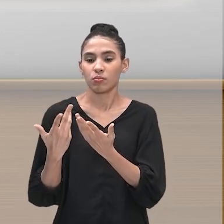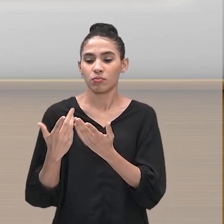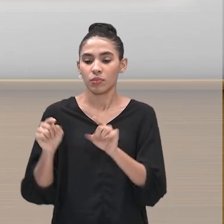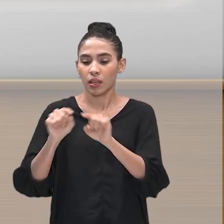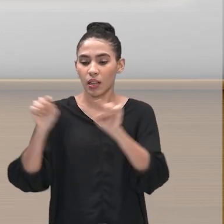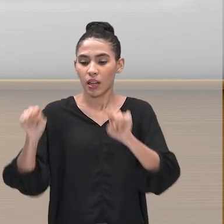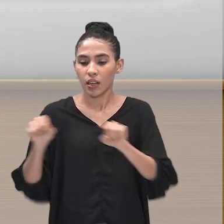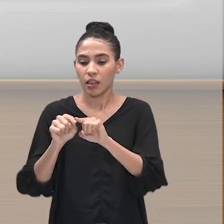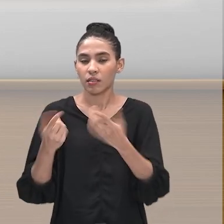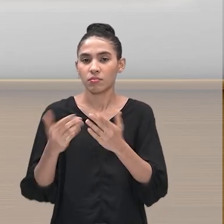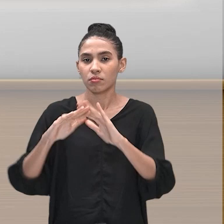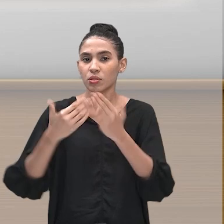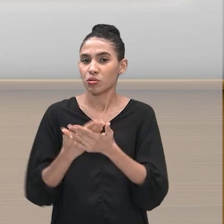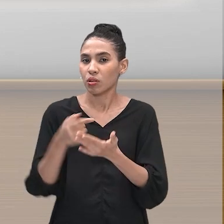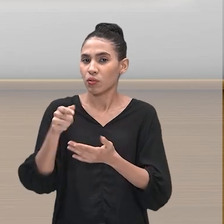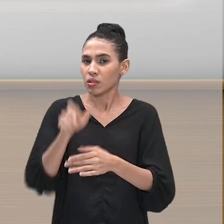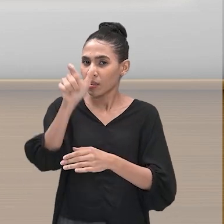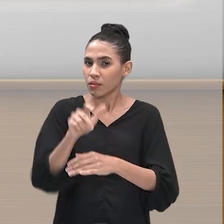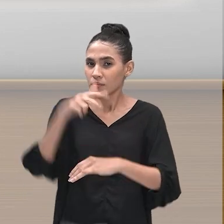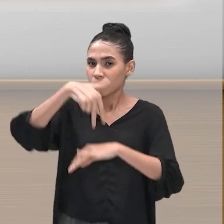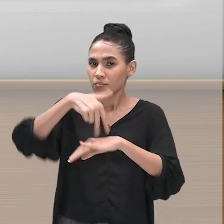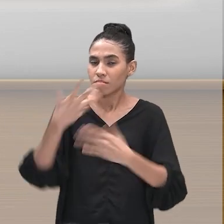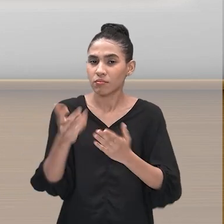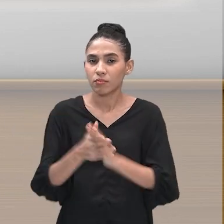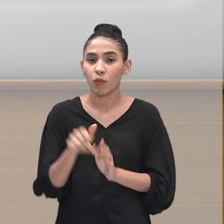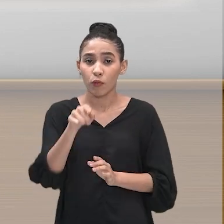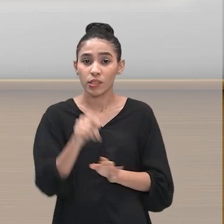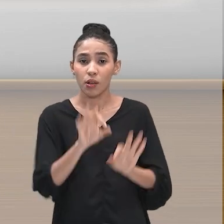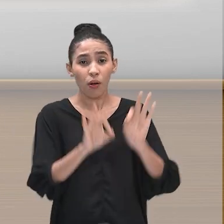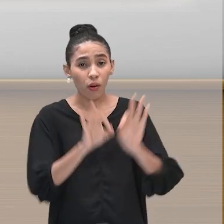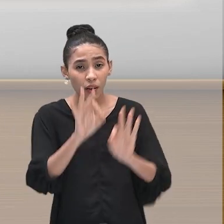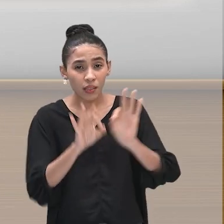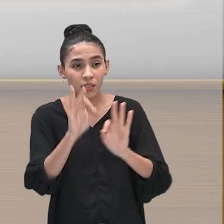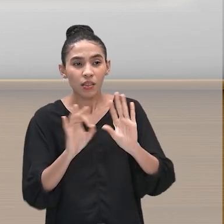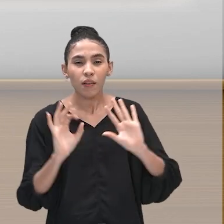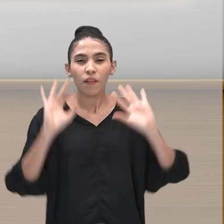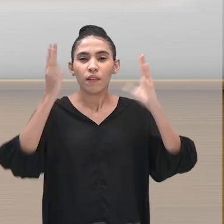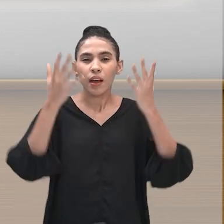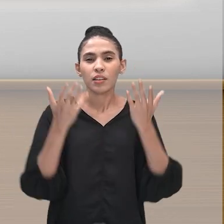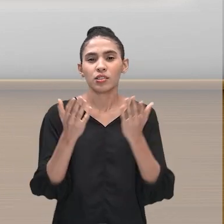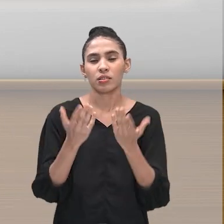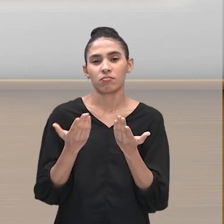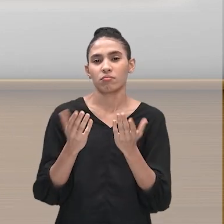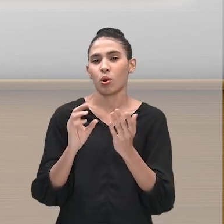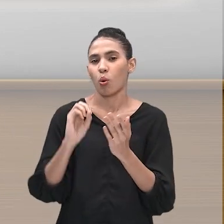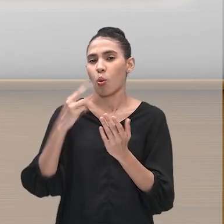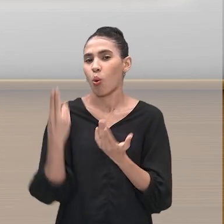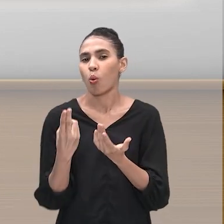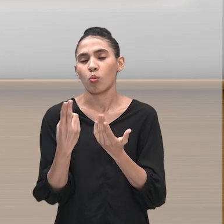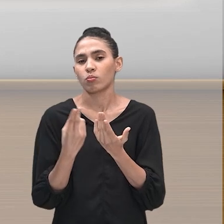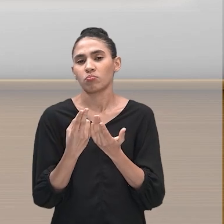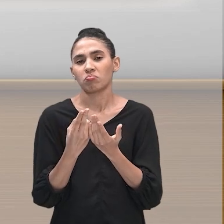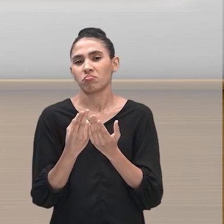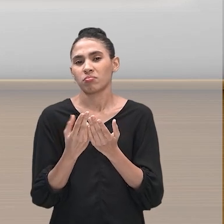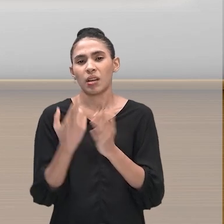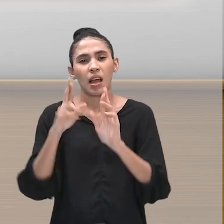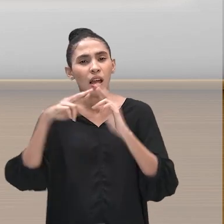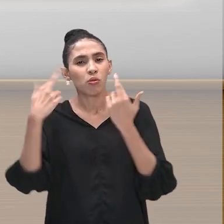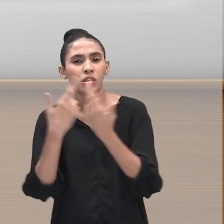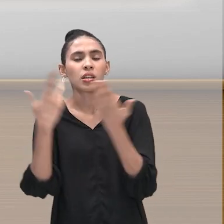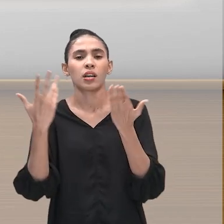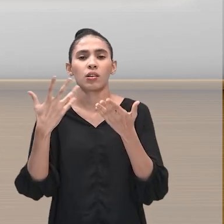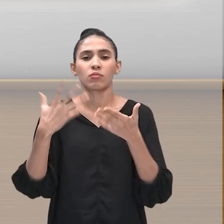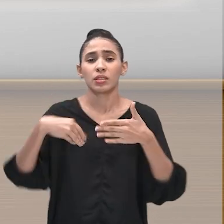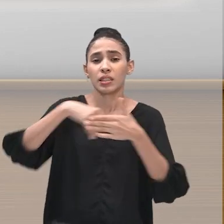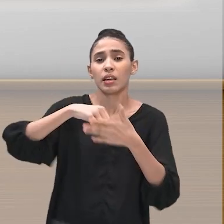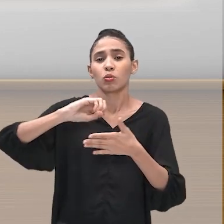que você não está sendo um protagonista? Quando você está organizando as festas ali, alguns eventos extra-classes ou, né, internamente